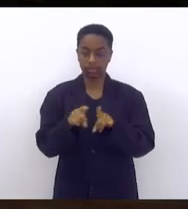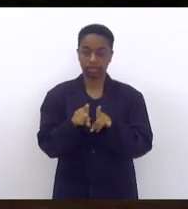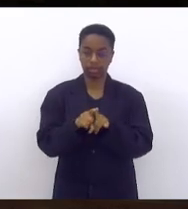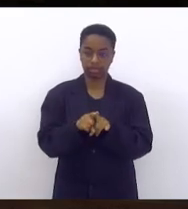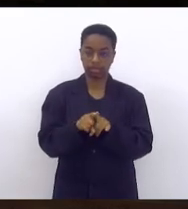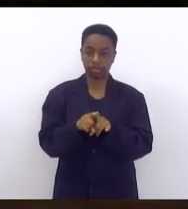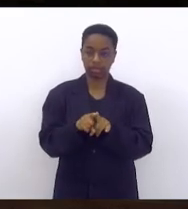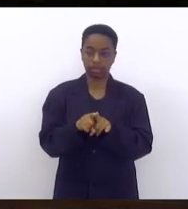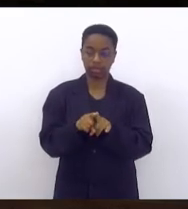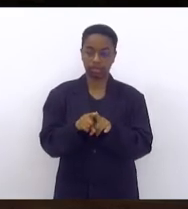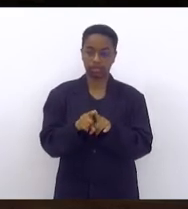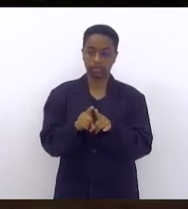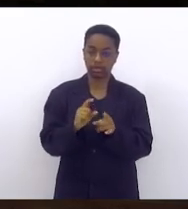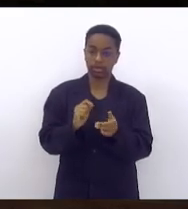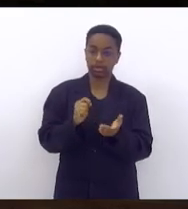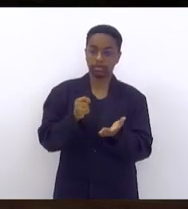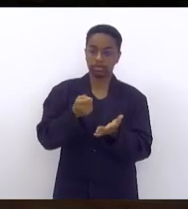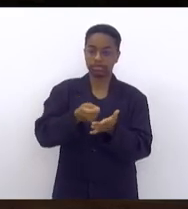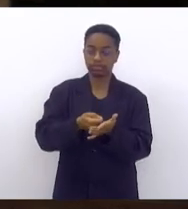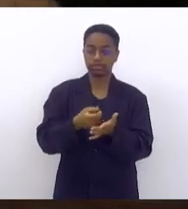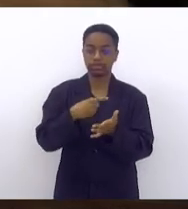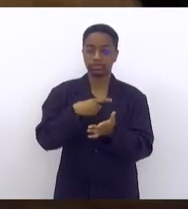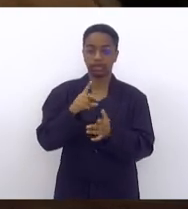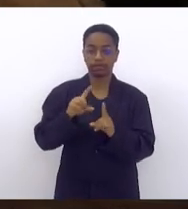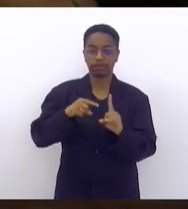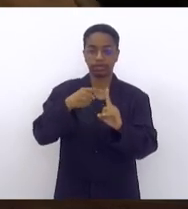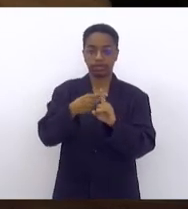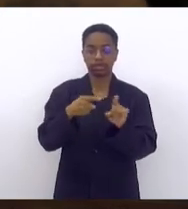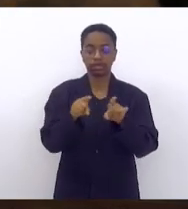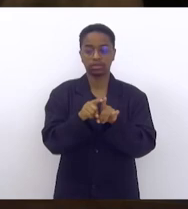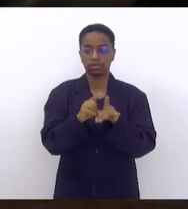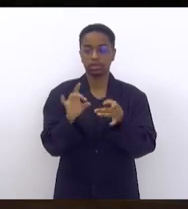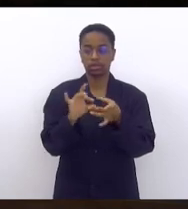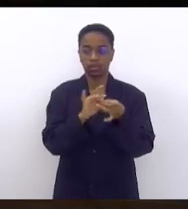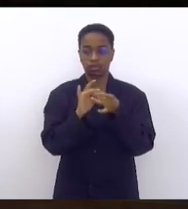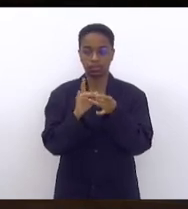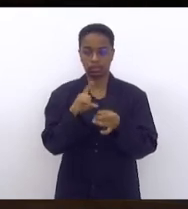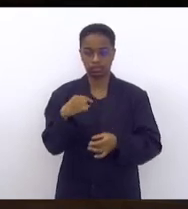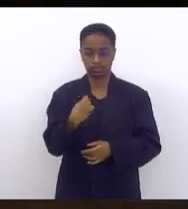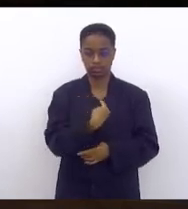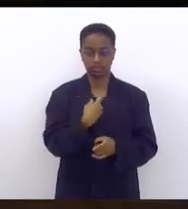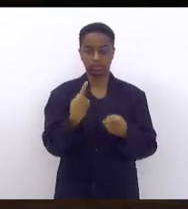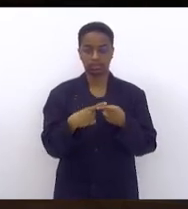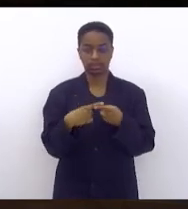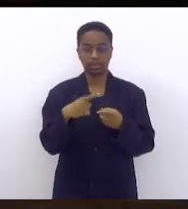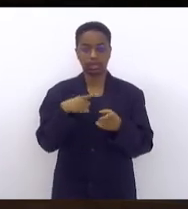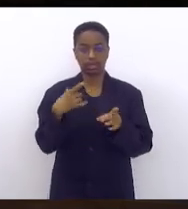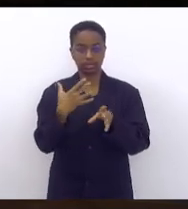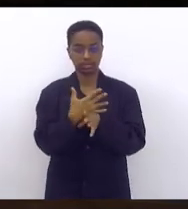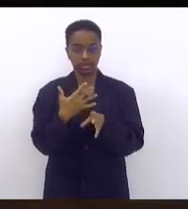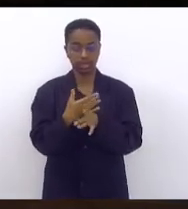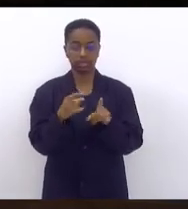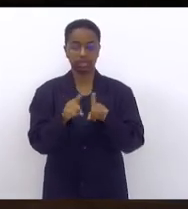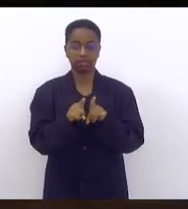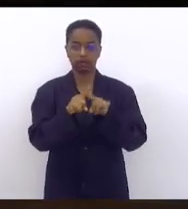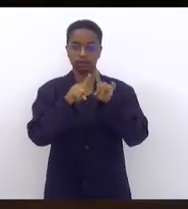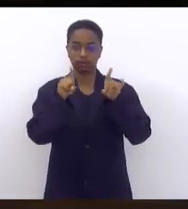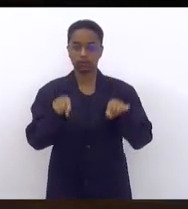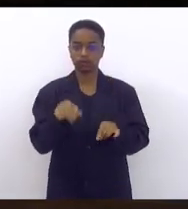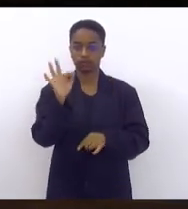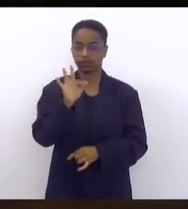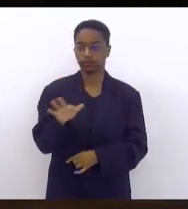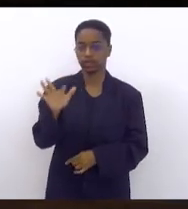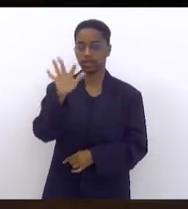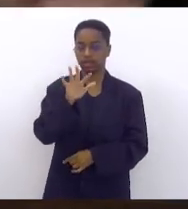gratificação, ela, além dessa grande vantagem, ela nos une enquanto município, né, o servidor federal que está